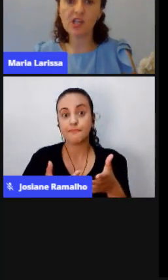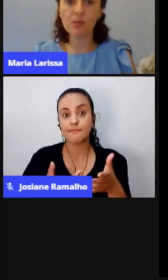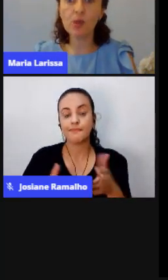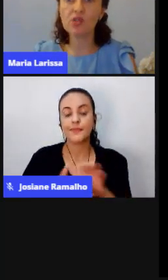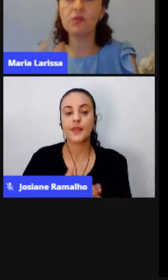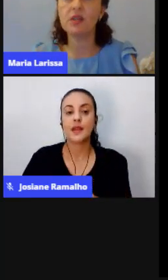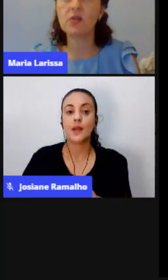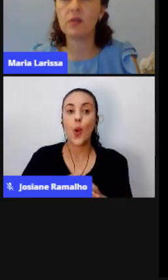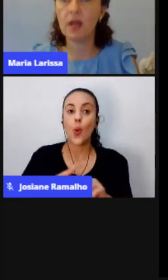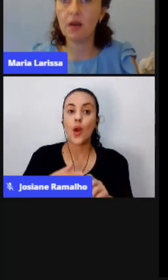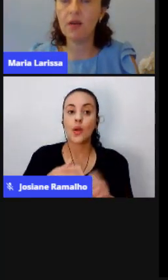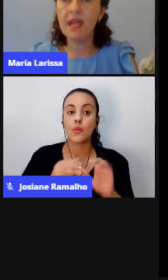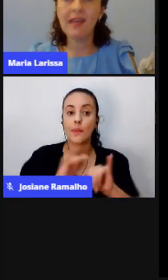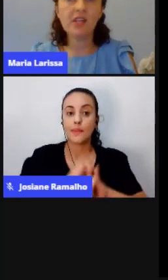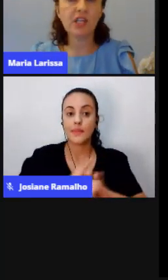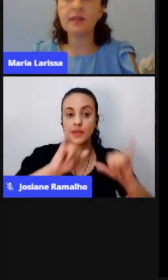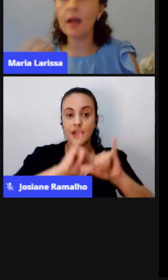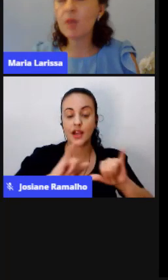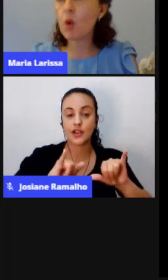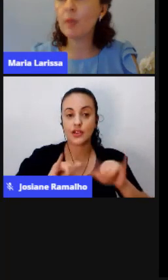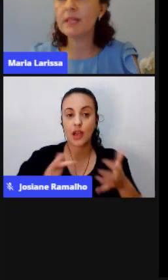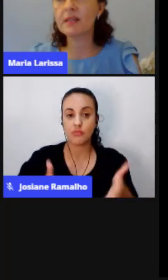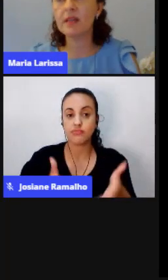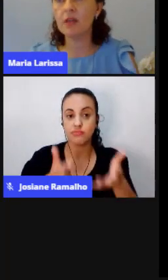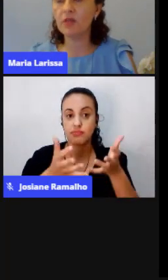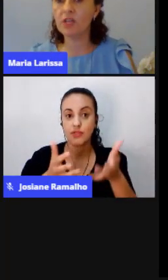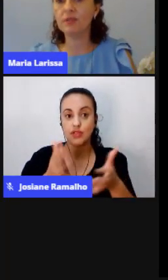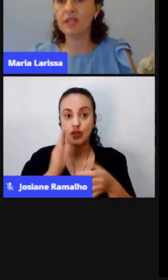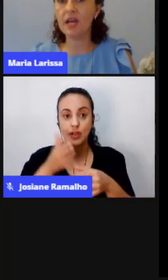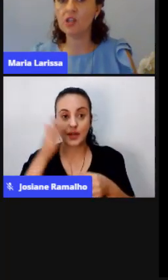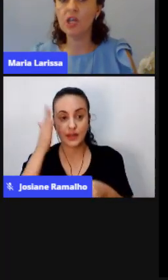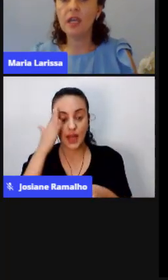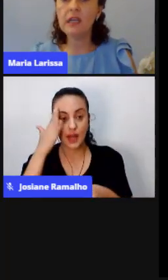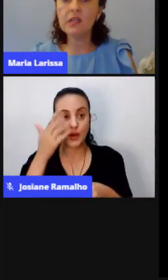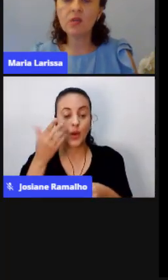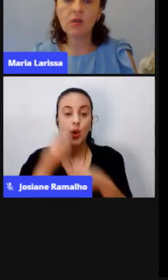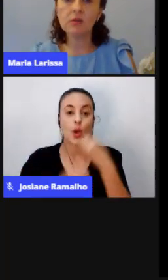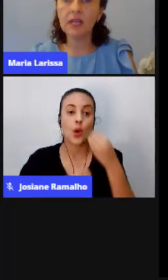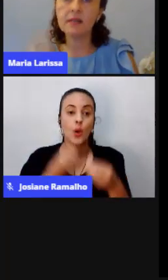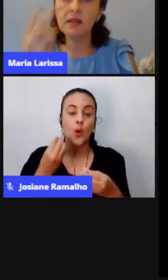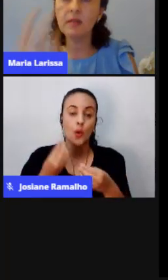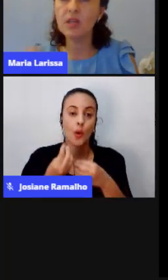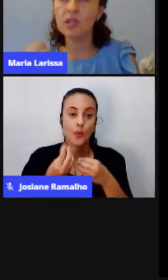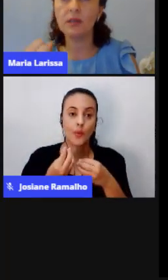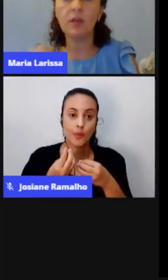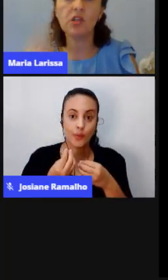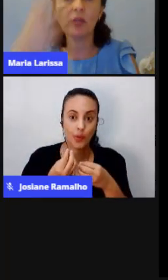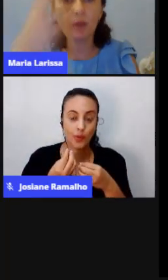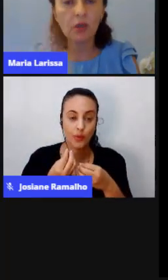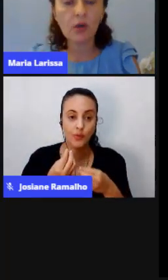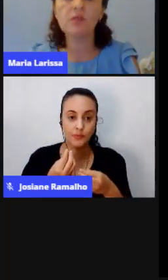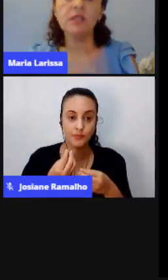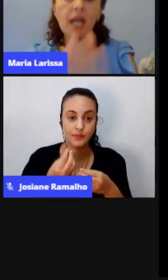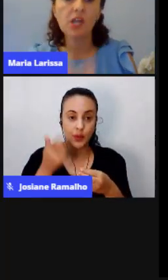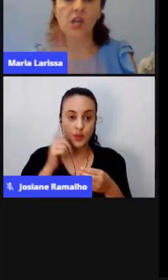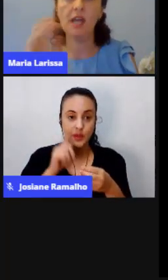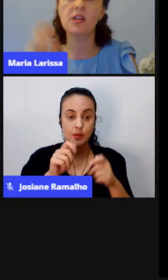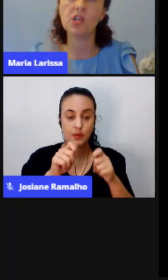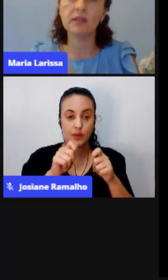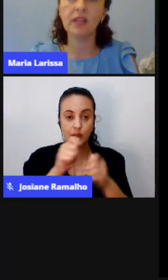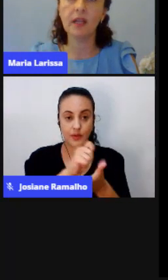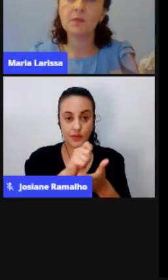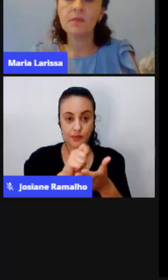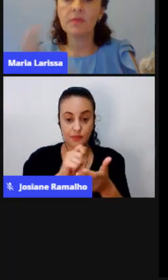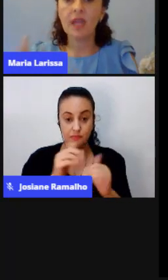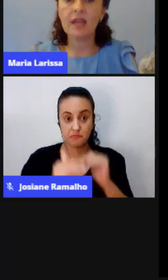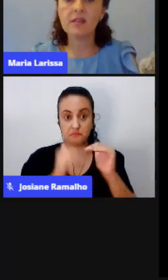uma mensagem motivacional, ele já sabe como ele se saiu na atividade e isso acontece imediatamente. Terminou a atividade,